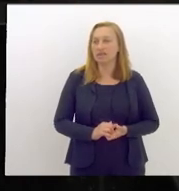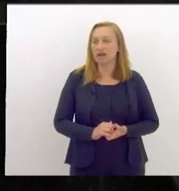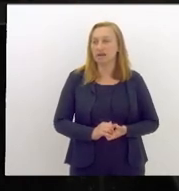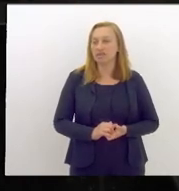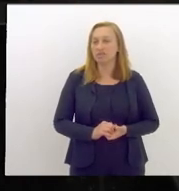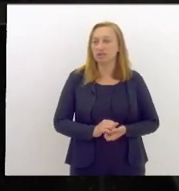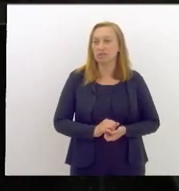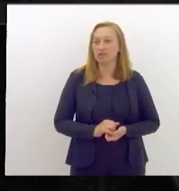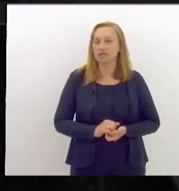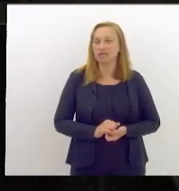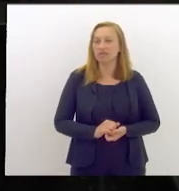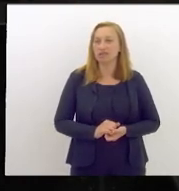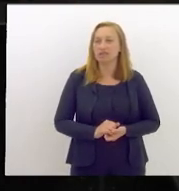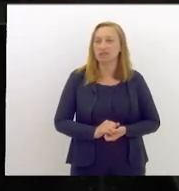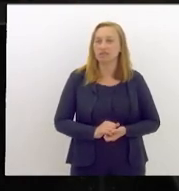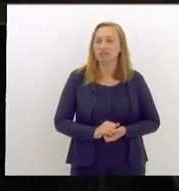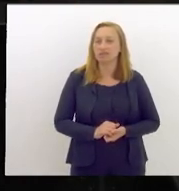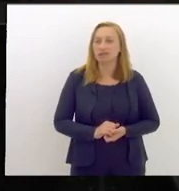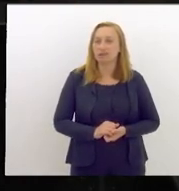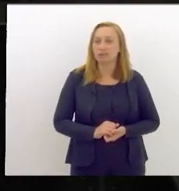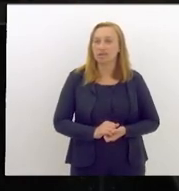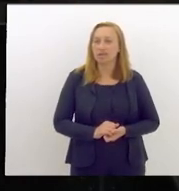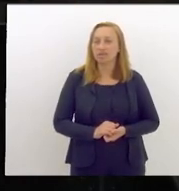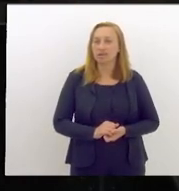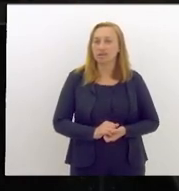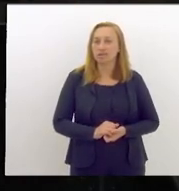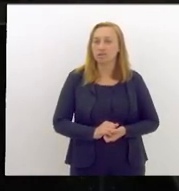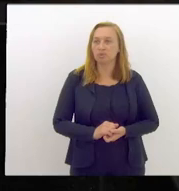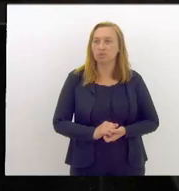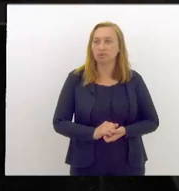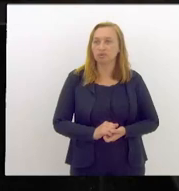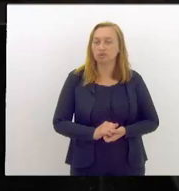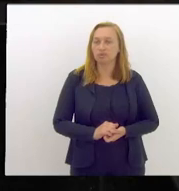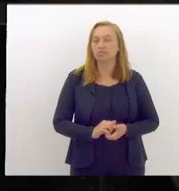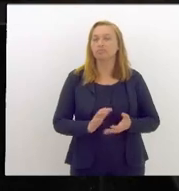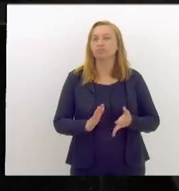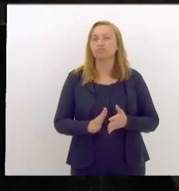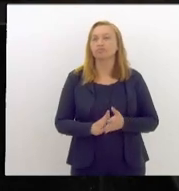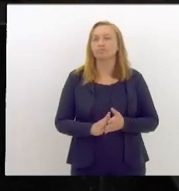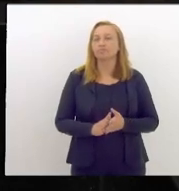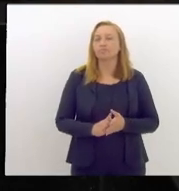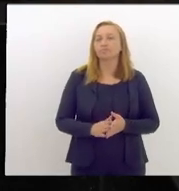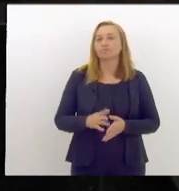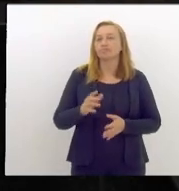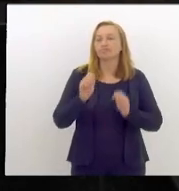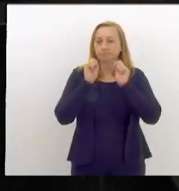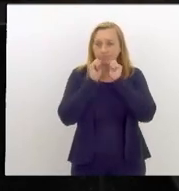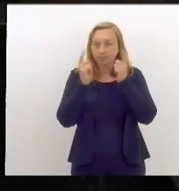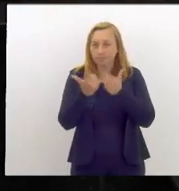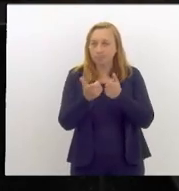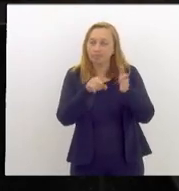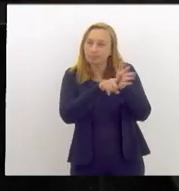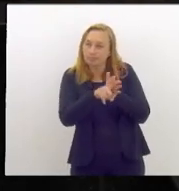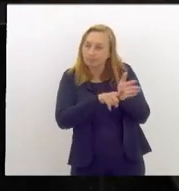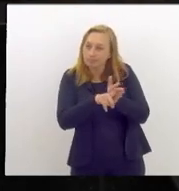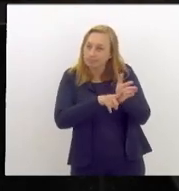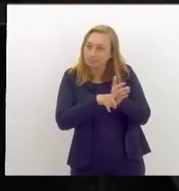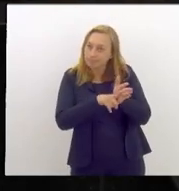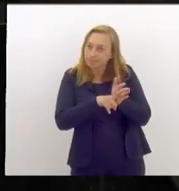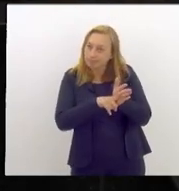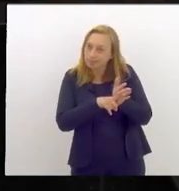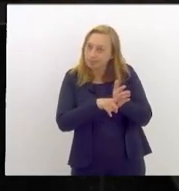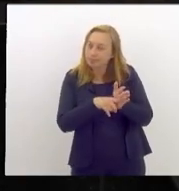ele não parecer prévio ele aduziu que a assembleia examinasse essa